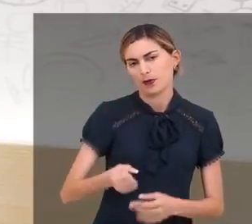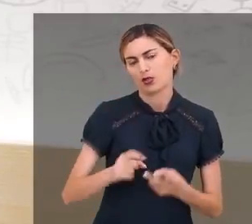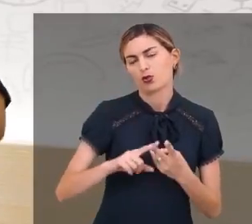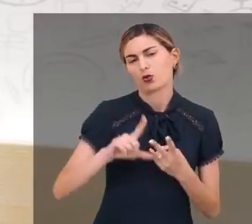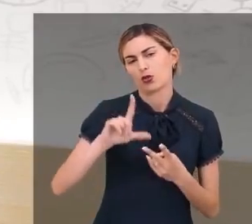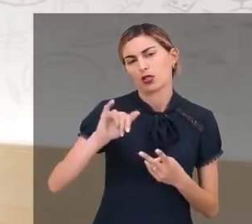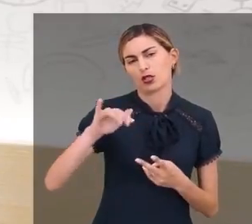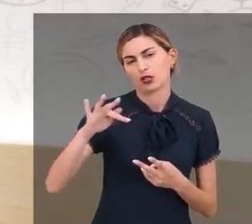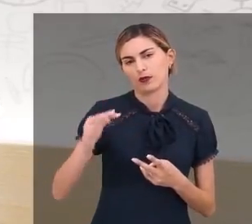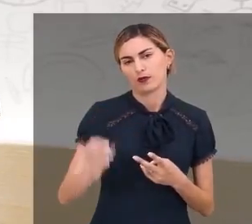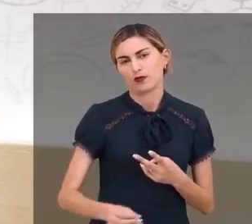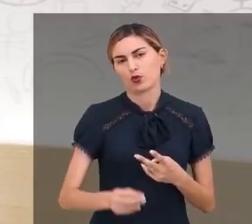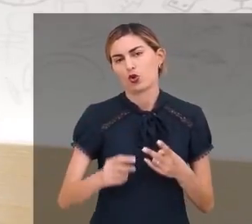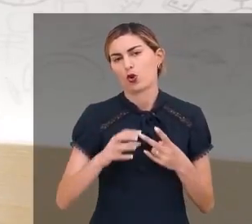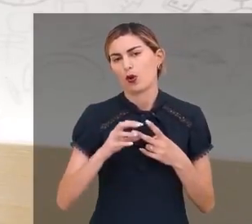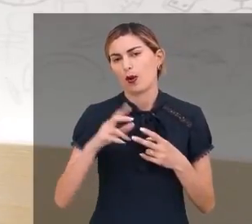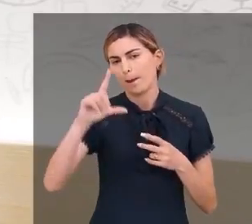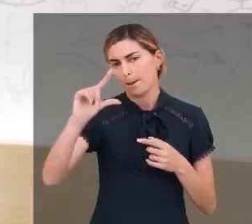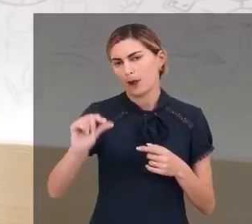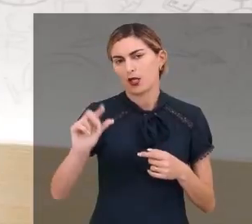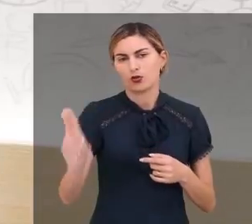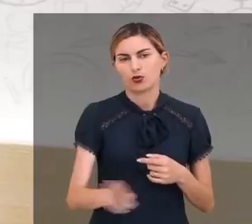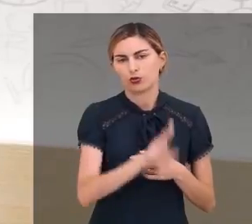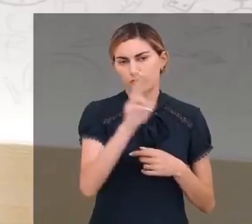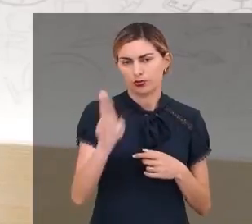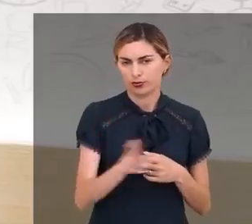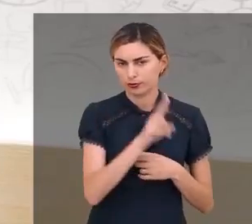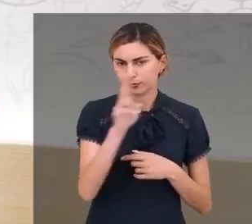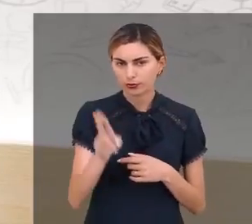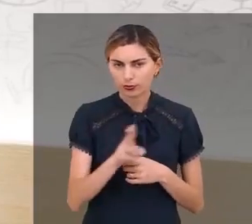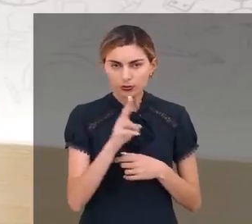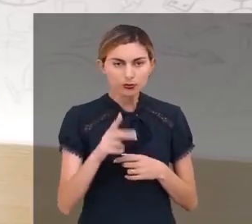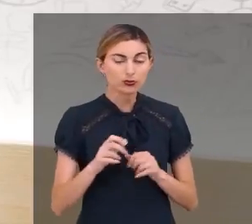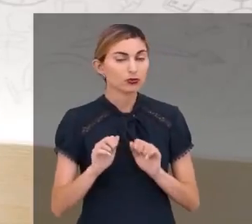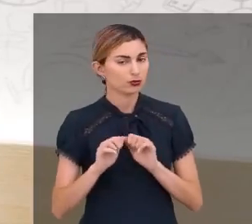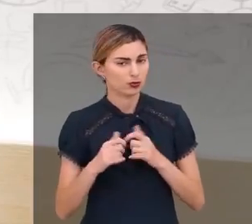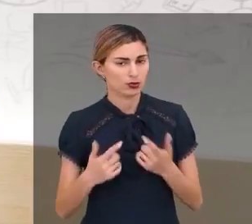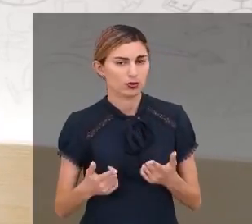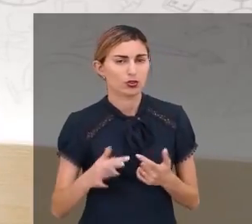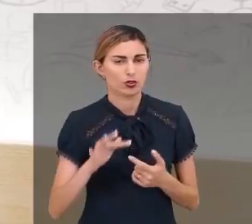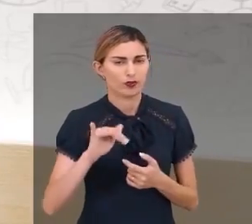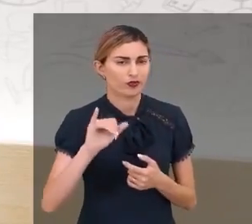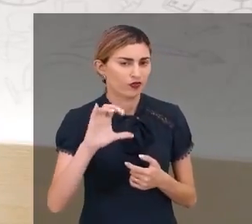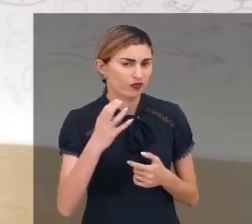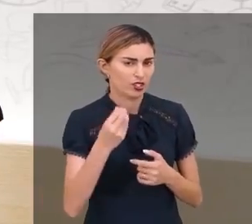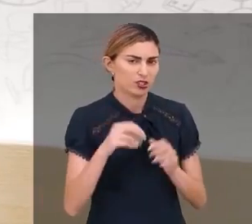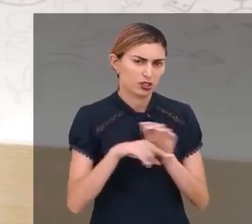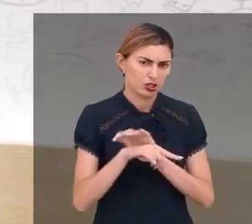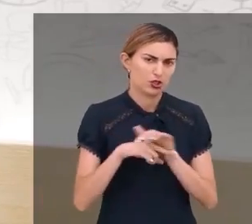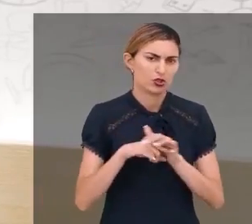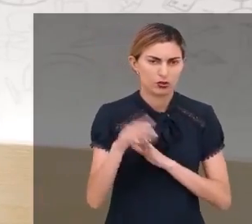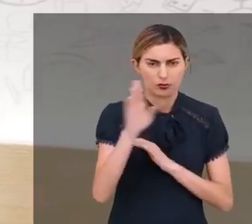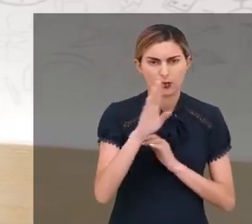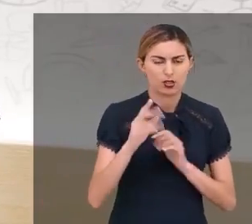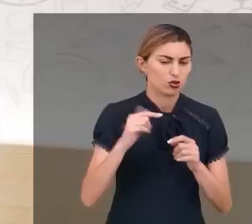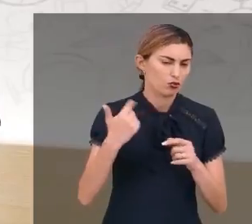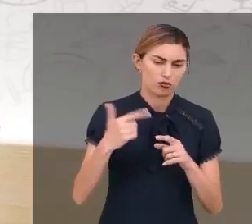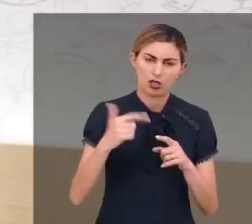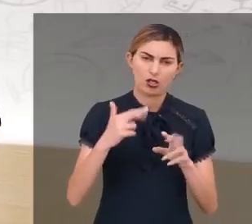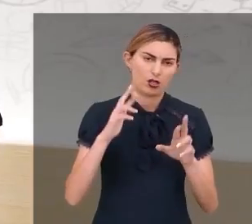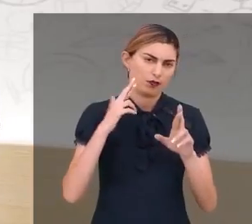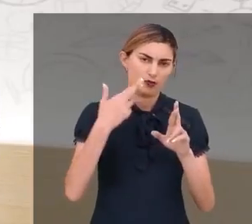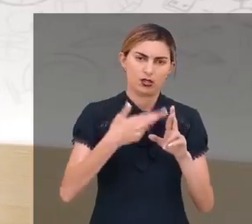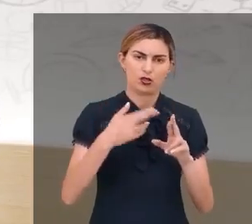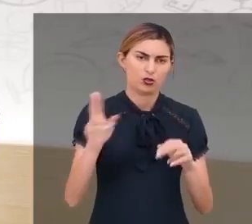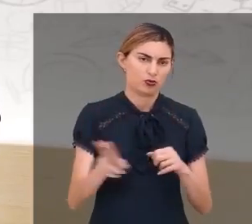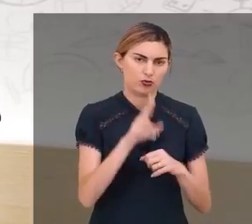WEPS, ou LIFO, dos 3 métodos, é o menos utilizado. Inclusive, o fisco brasileiro não faz